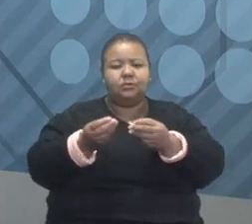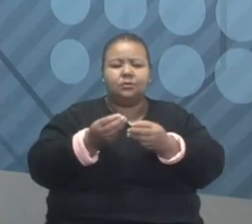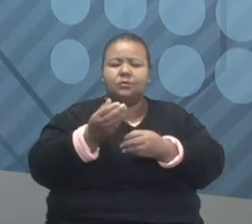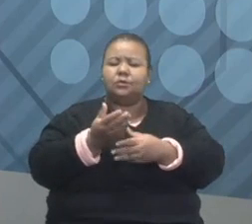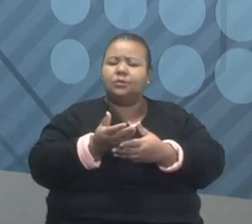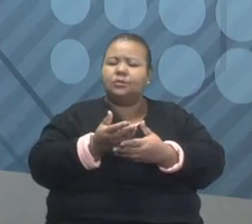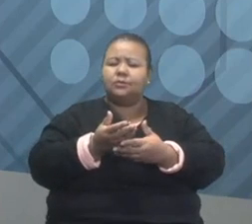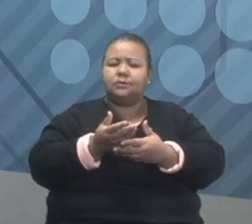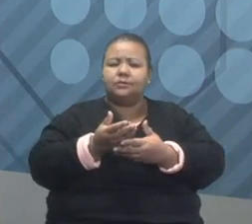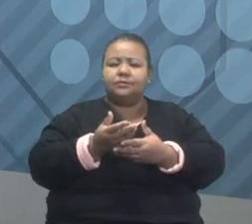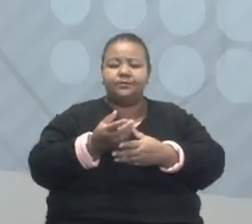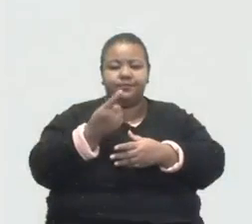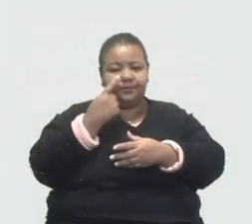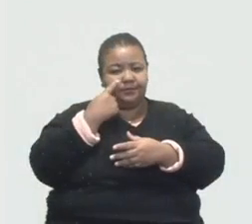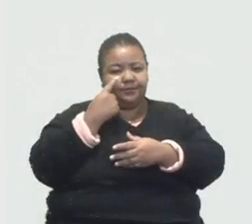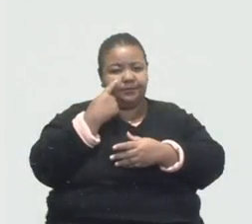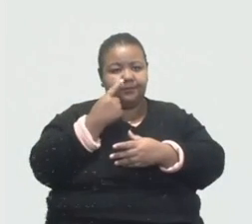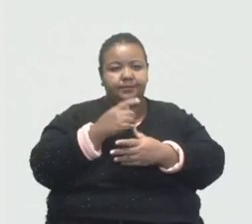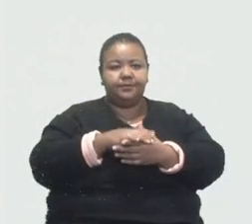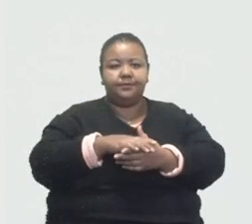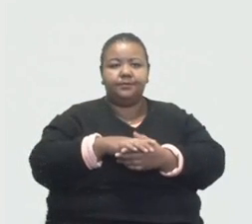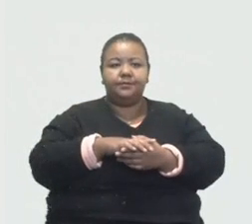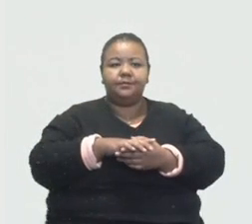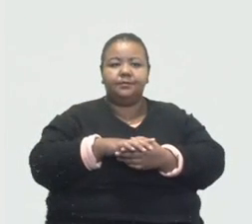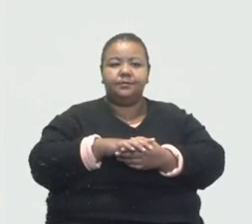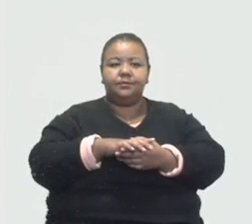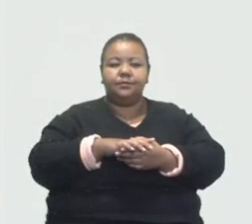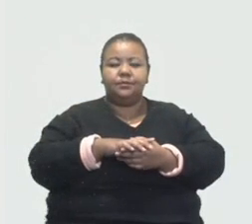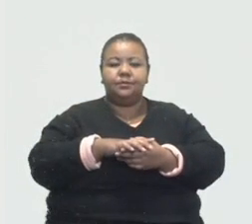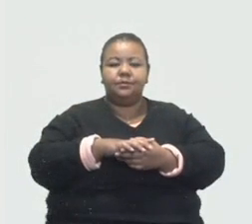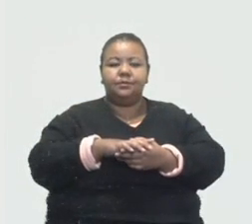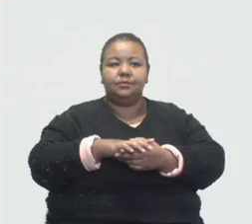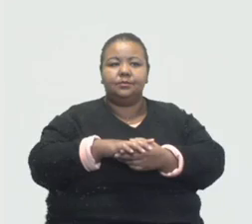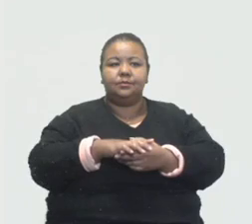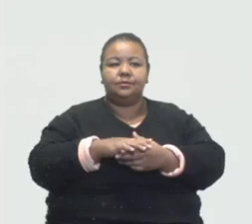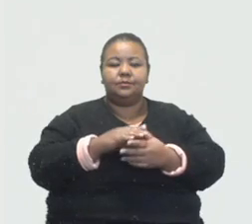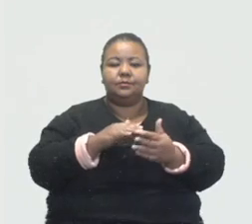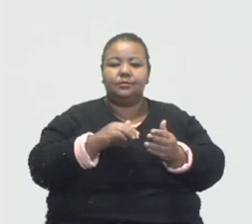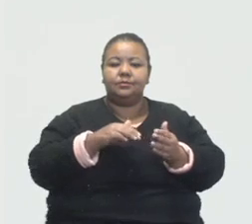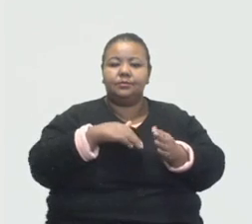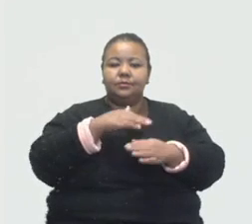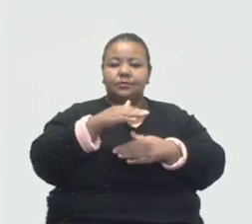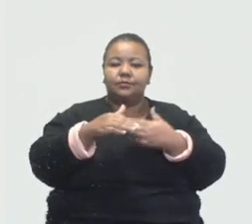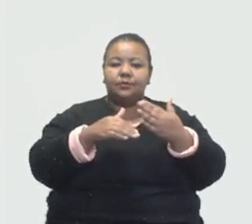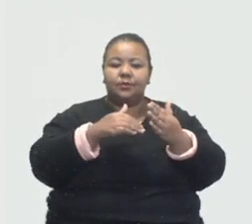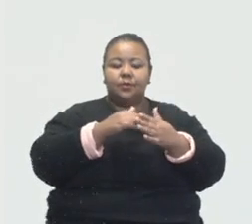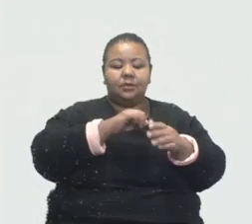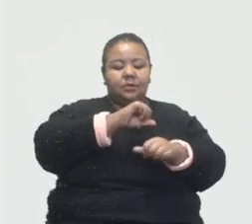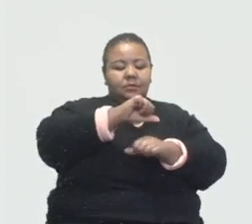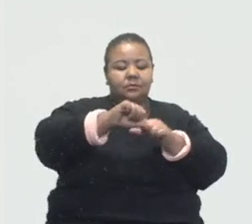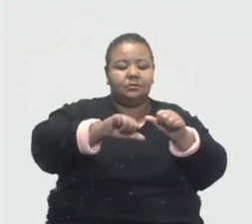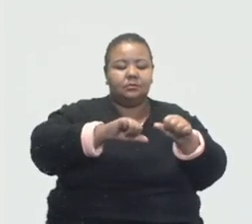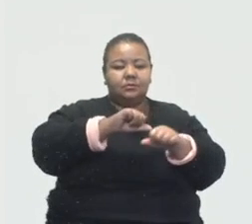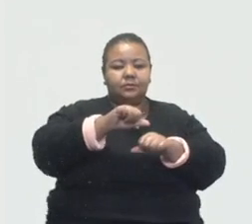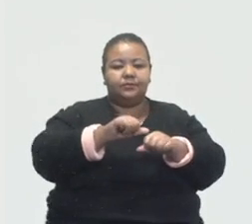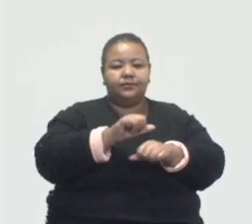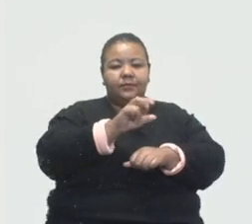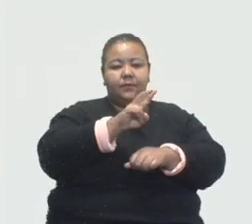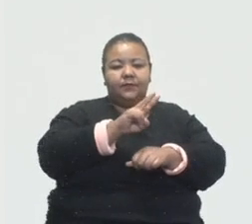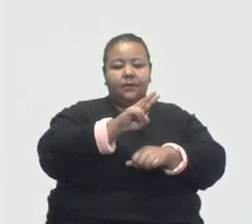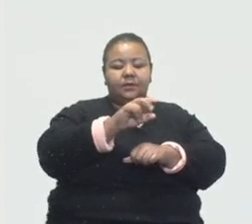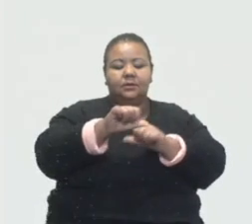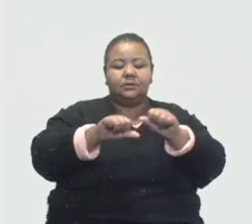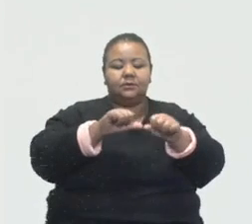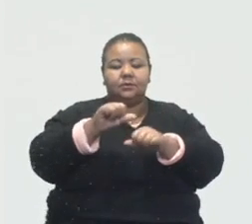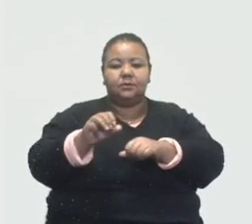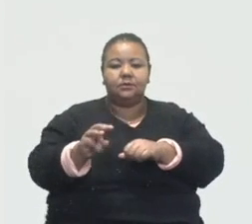assim, professora? Observe nos slides. Nós temos que em toda transformação linear, de V em W,